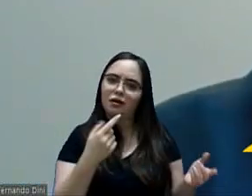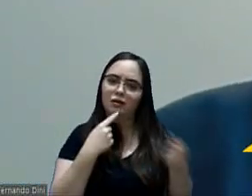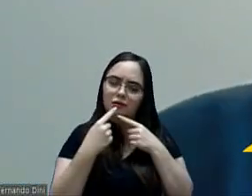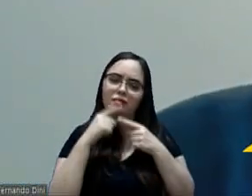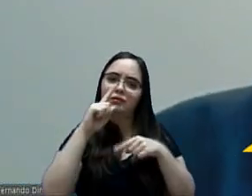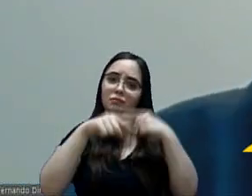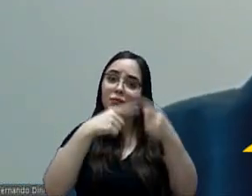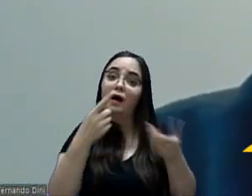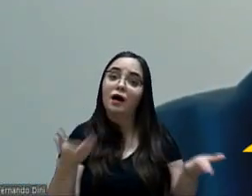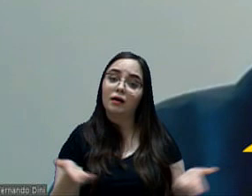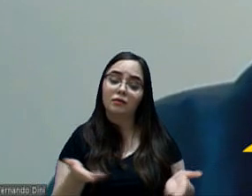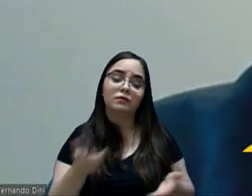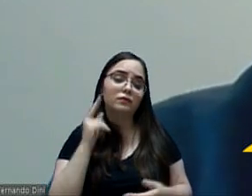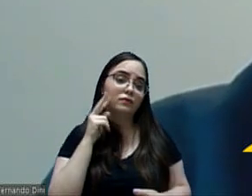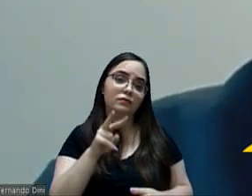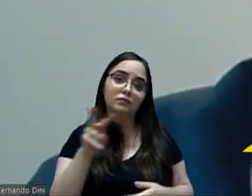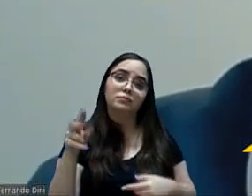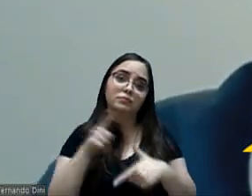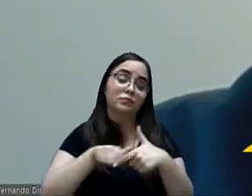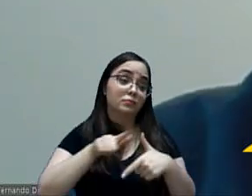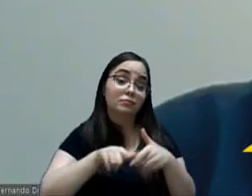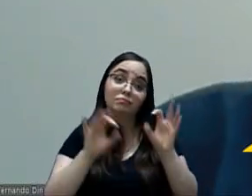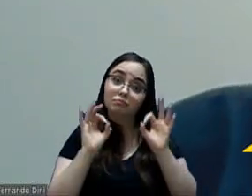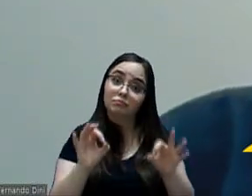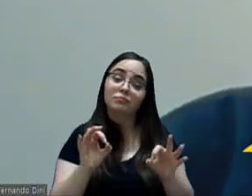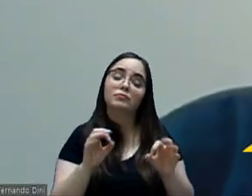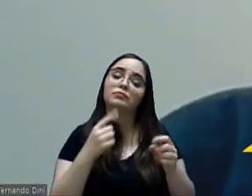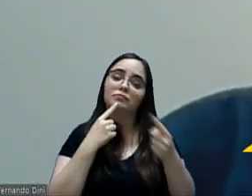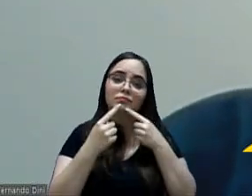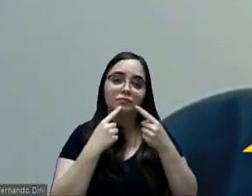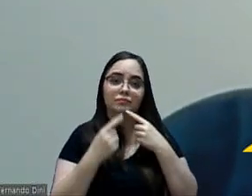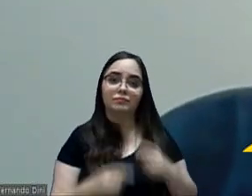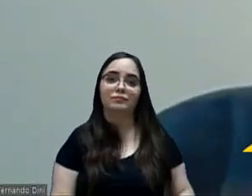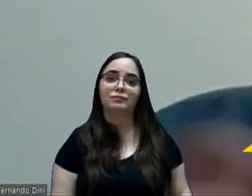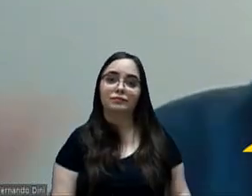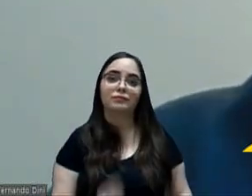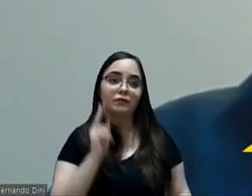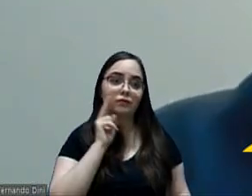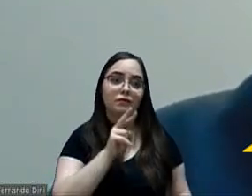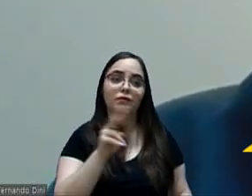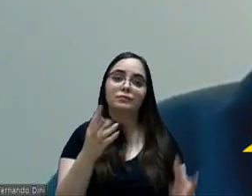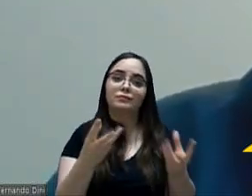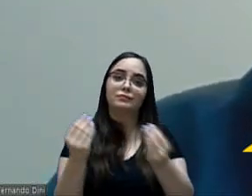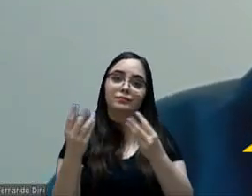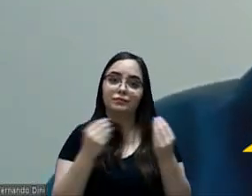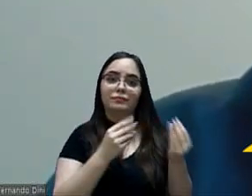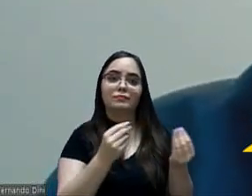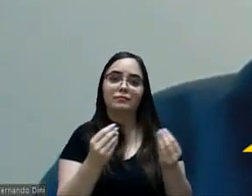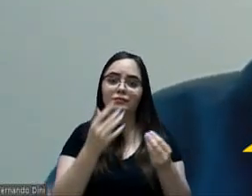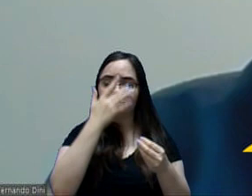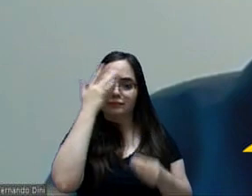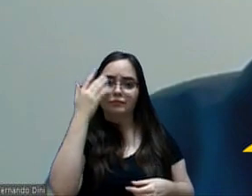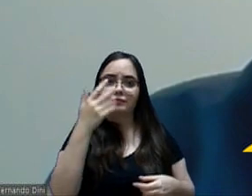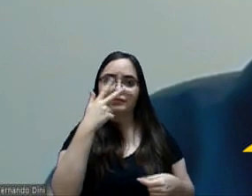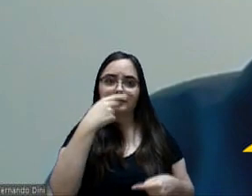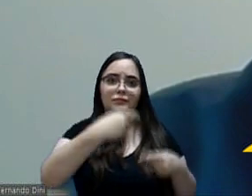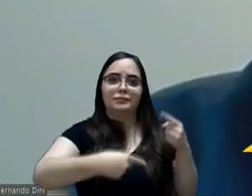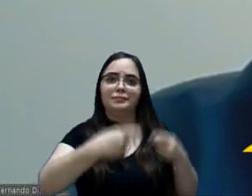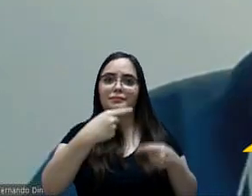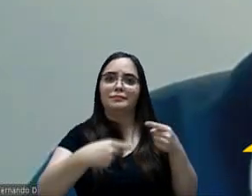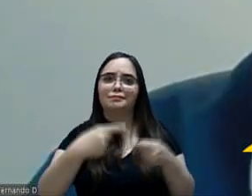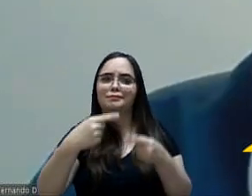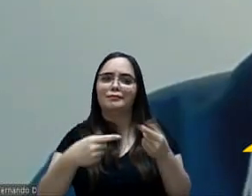E o que a gente vê são discussões cada vez mais acaloradas num momento totalmente